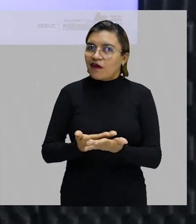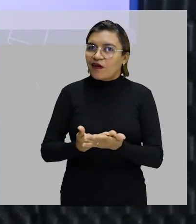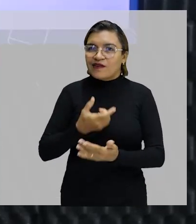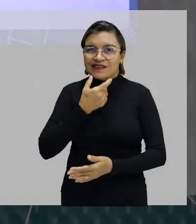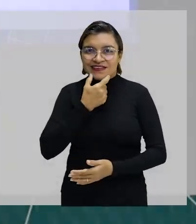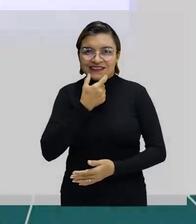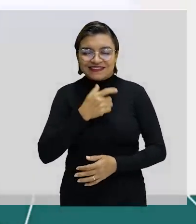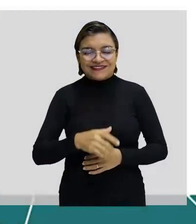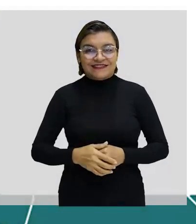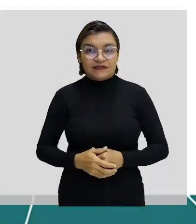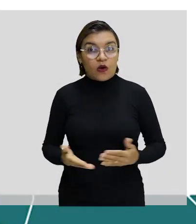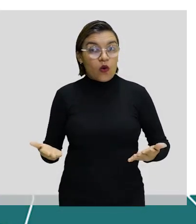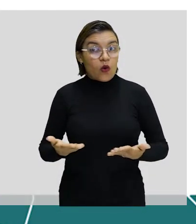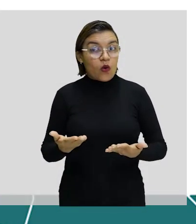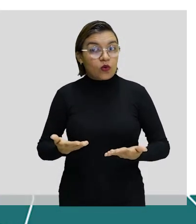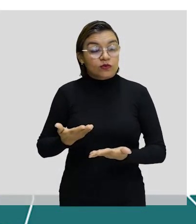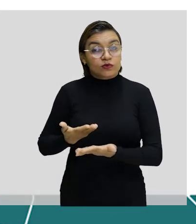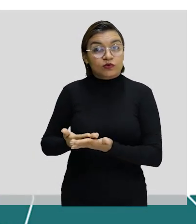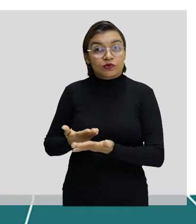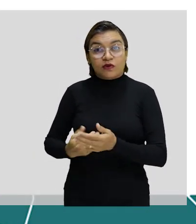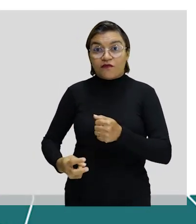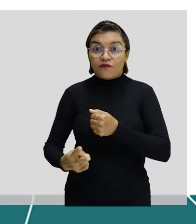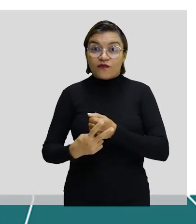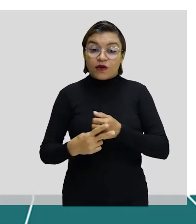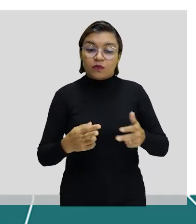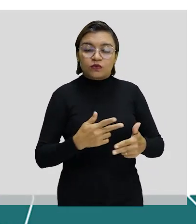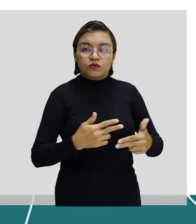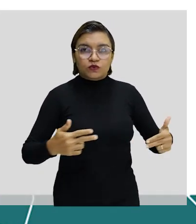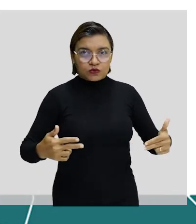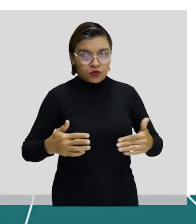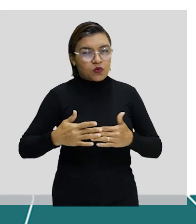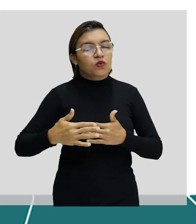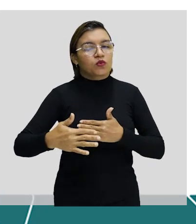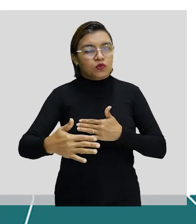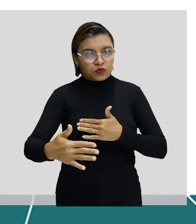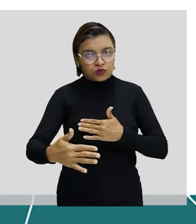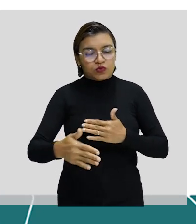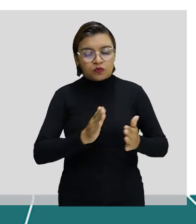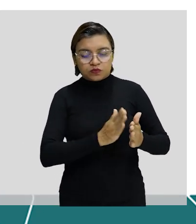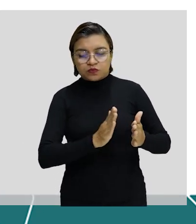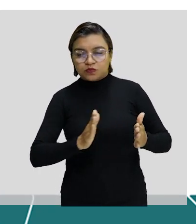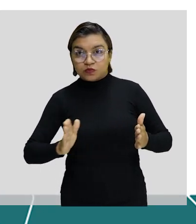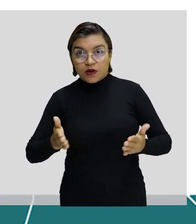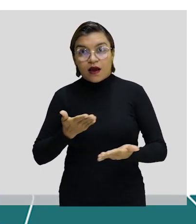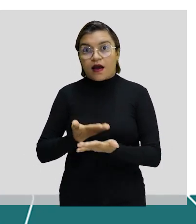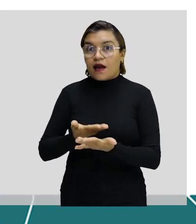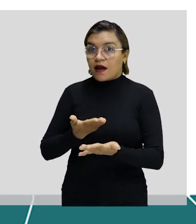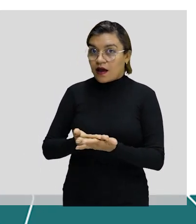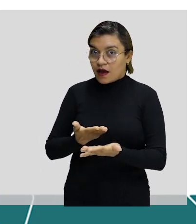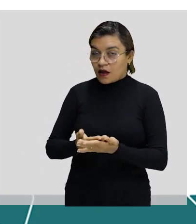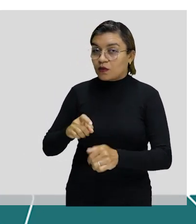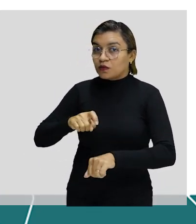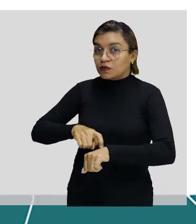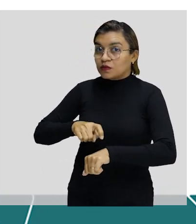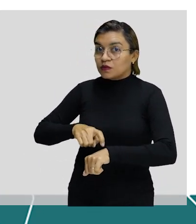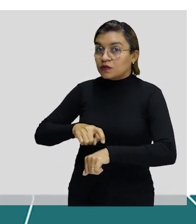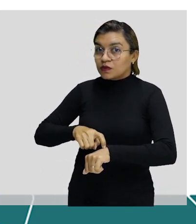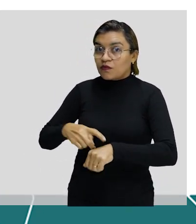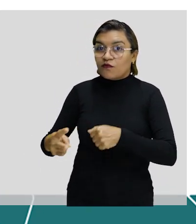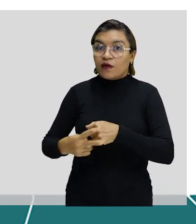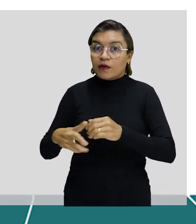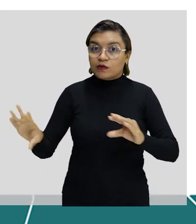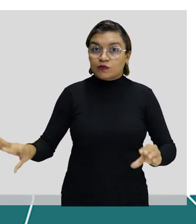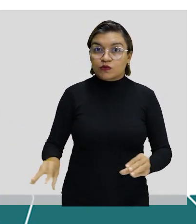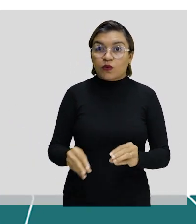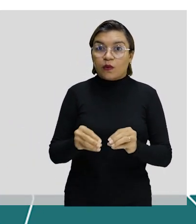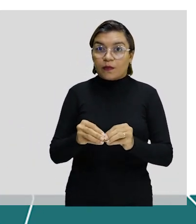Michelle. Hoje nós vamos falar de verbos, continuando na nossa sequência de aulas falando de tempos verbais compostos. E o